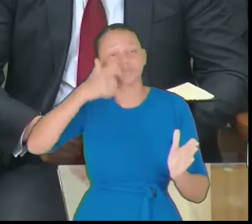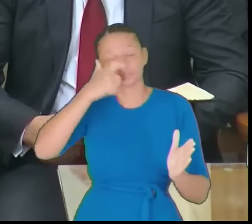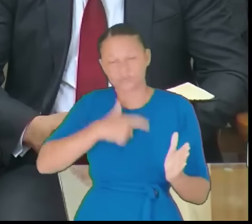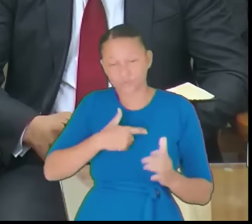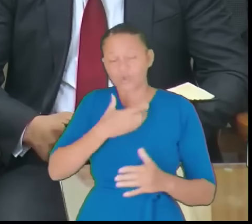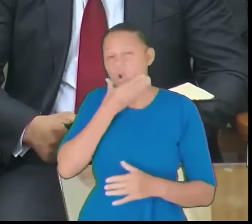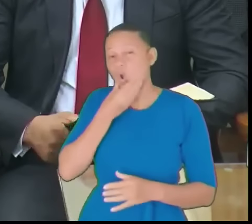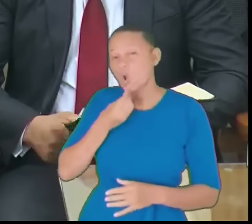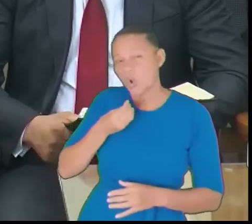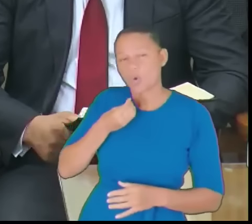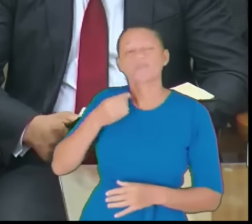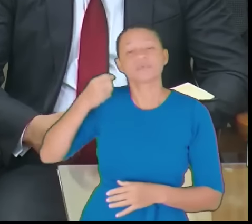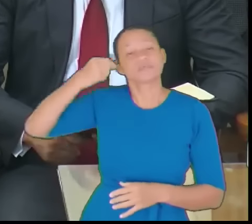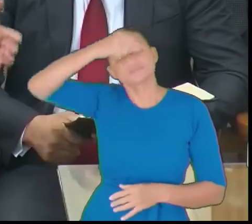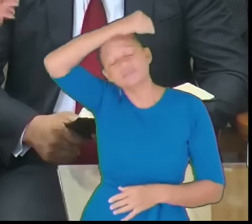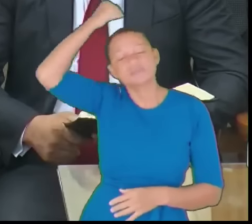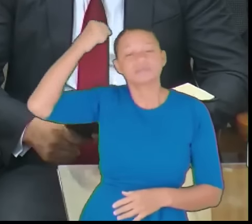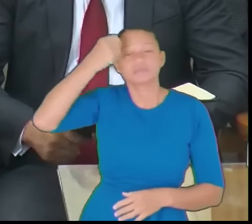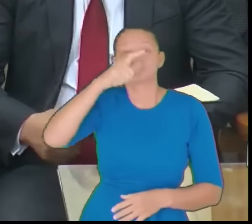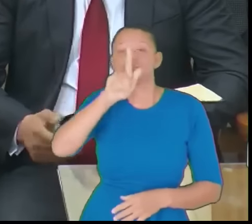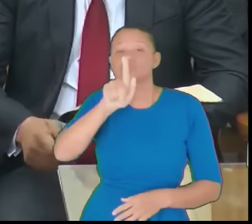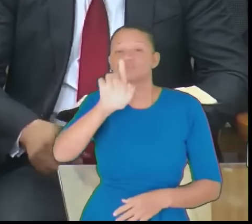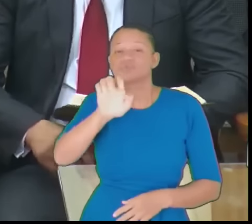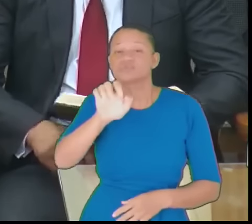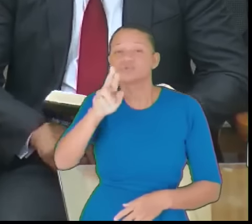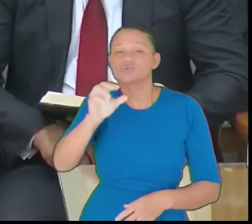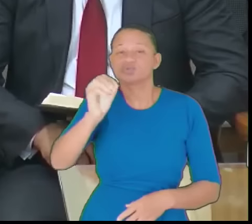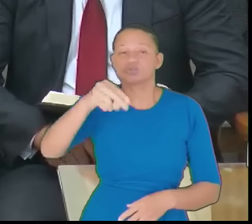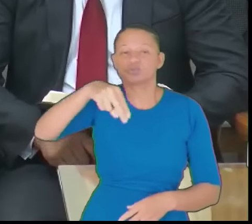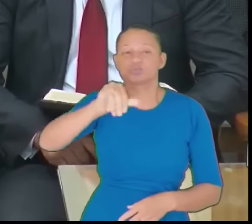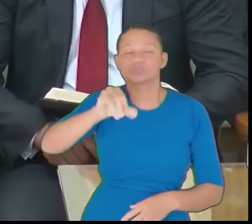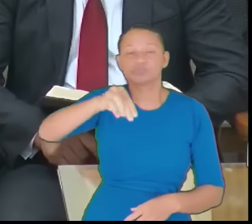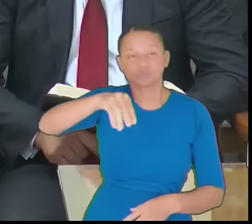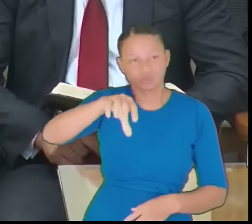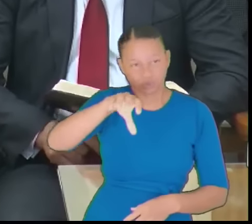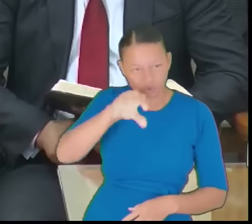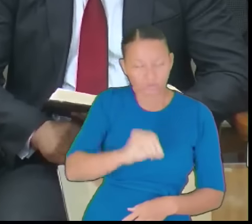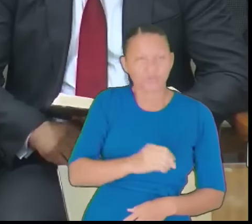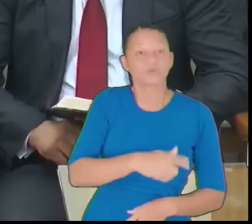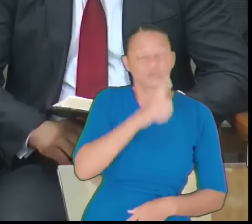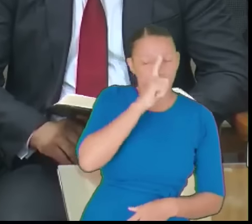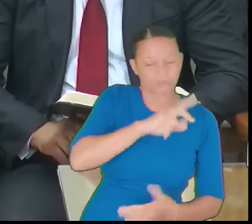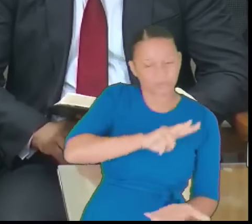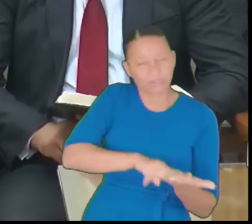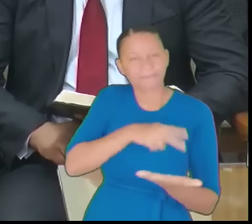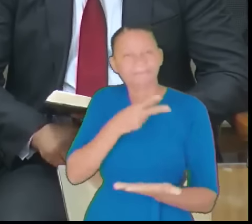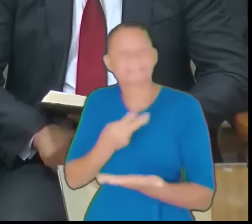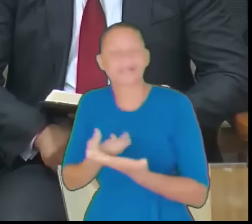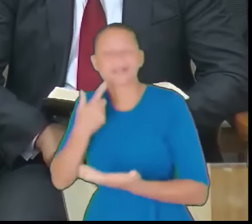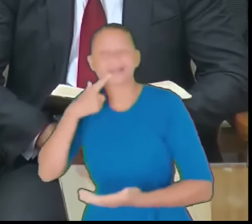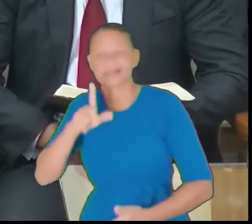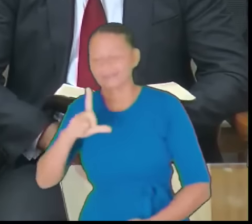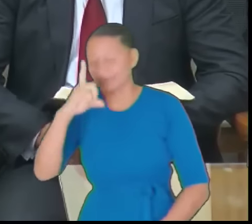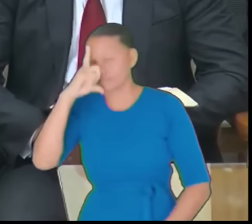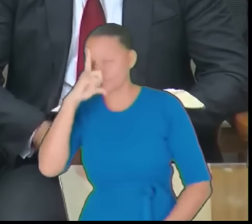Jerônimo, grande tradutor da Bíblia, do grego para, e do hebraico para a Vulgata, para a língua do latim, ele disse